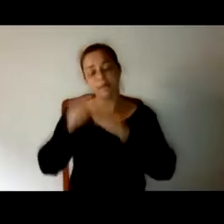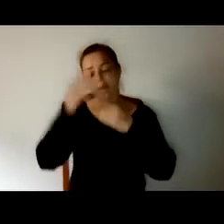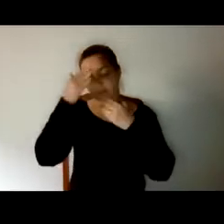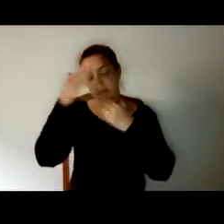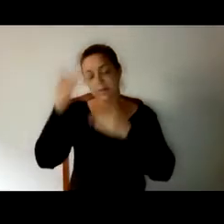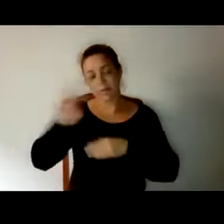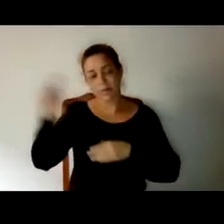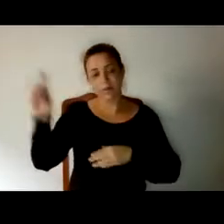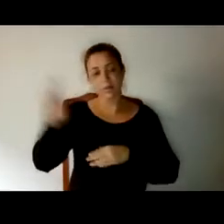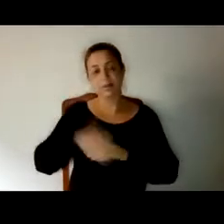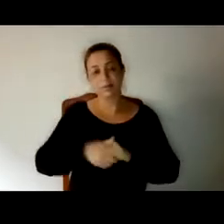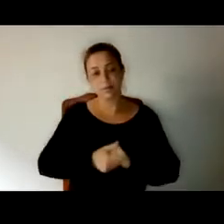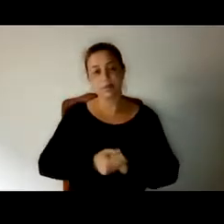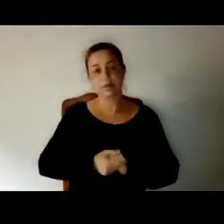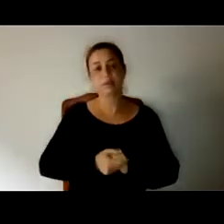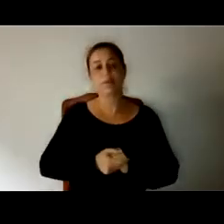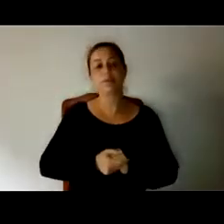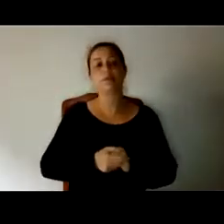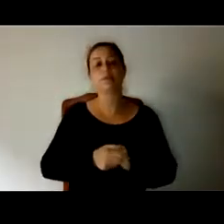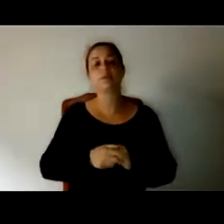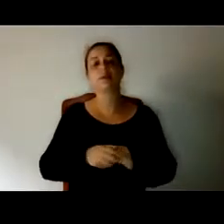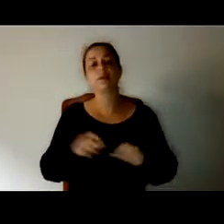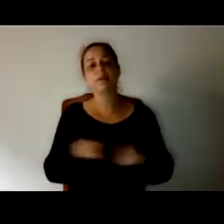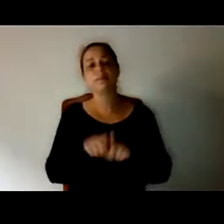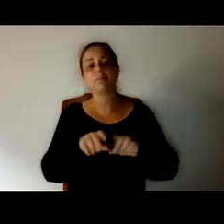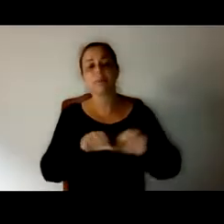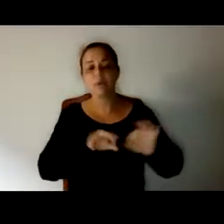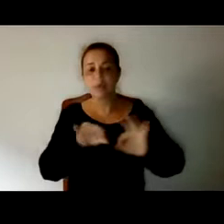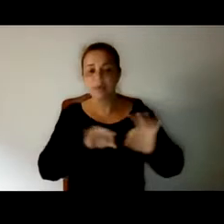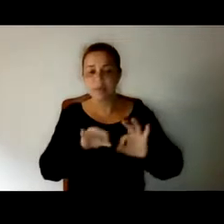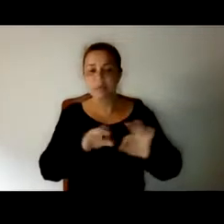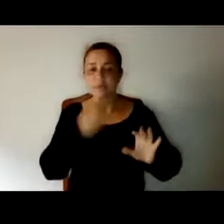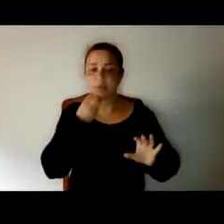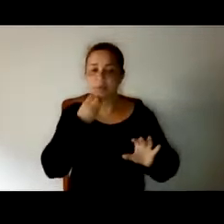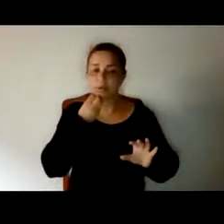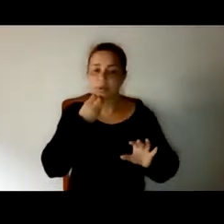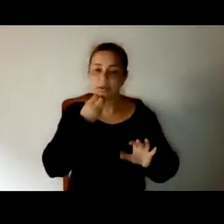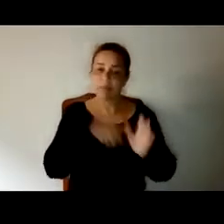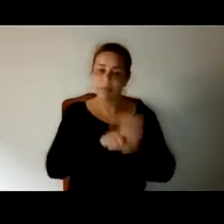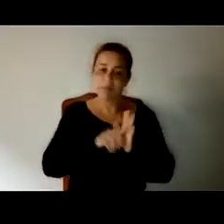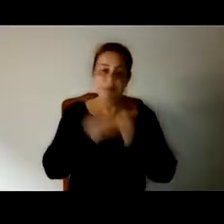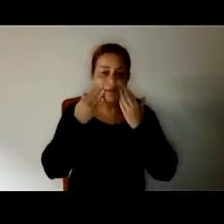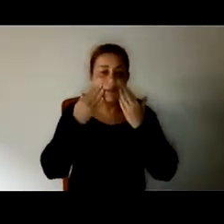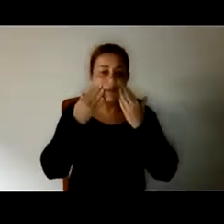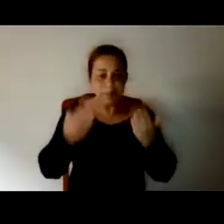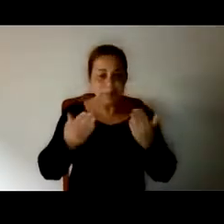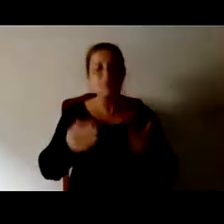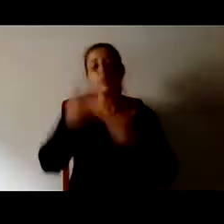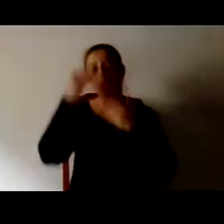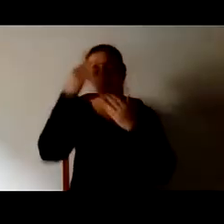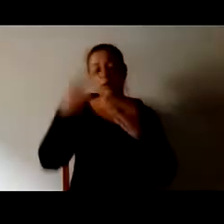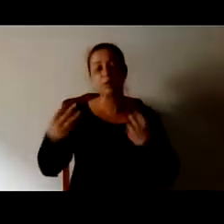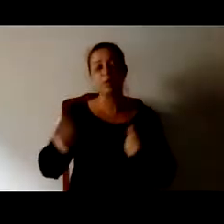pela oportunidade de expor a minha pesquisa e aos participantes do modo geral. Muito obrigada.